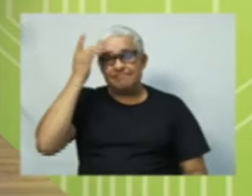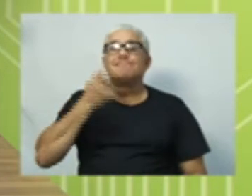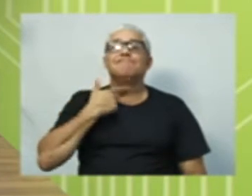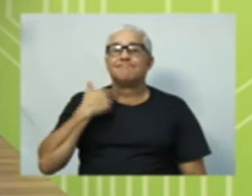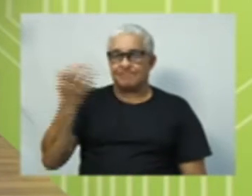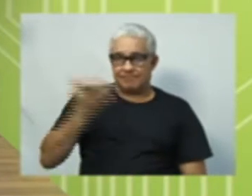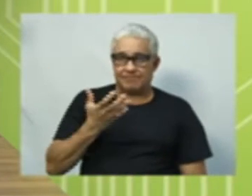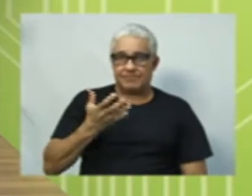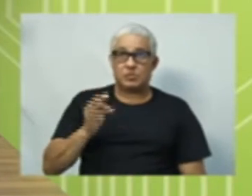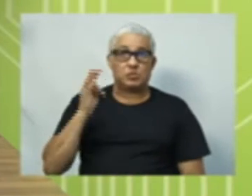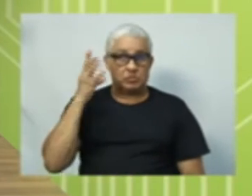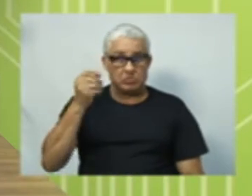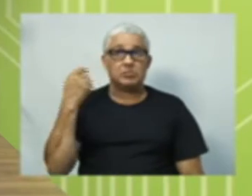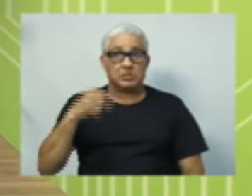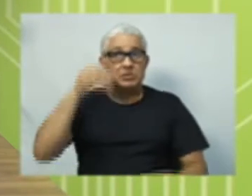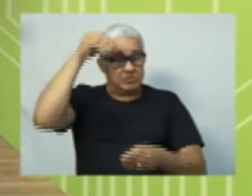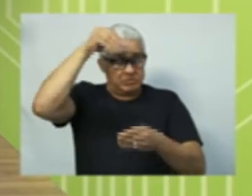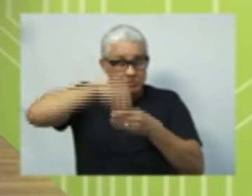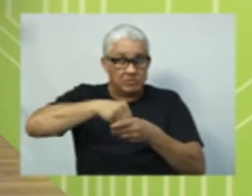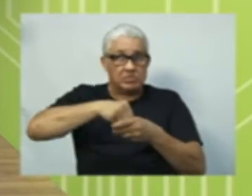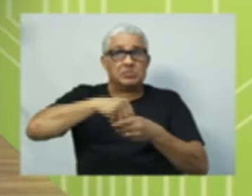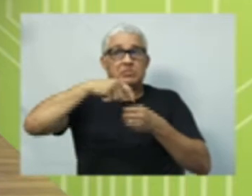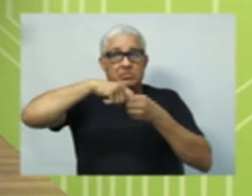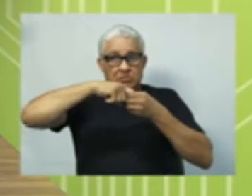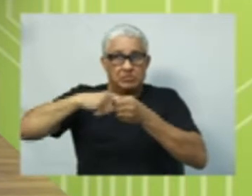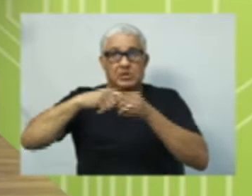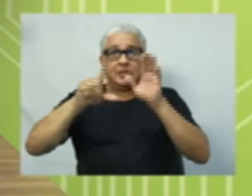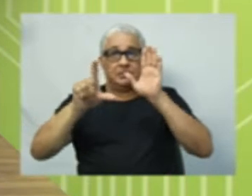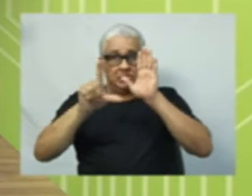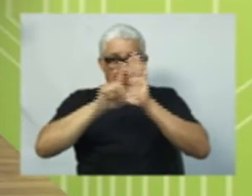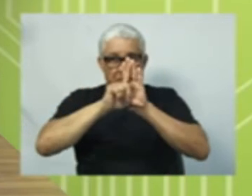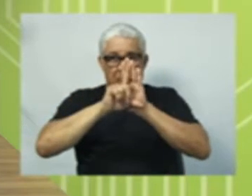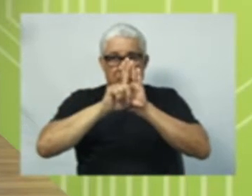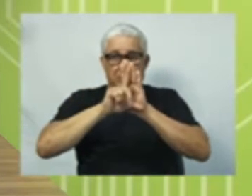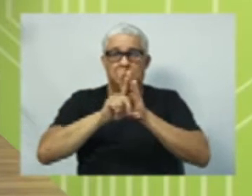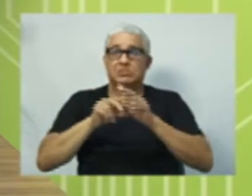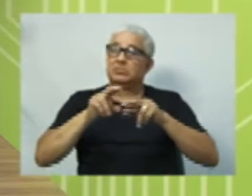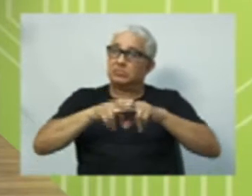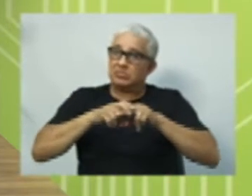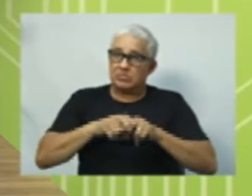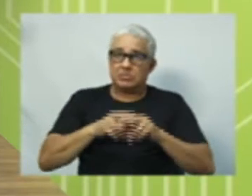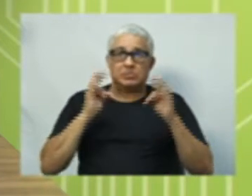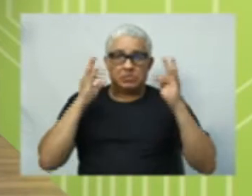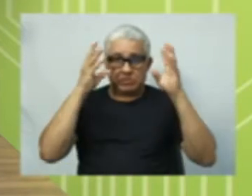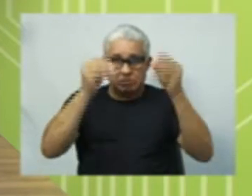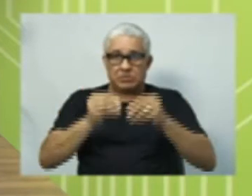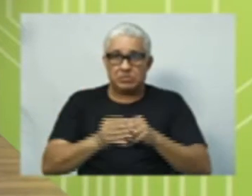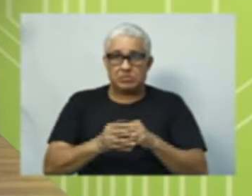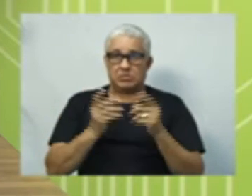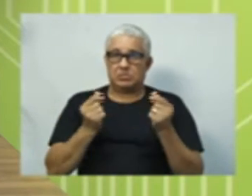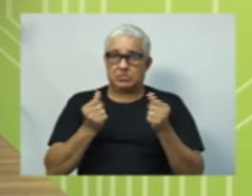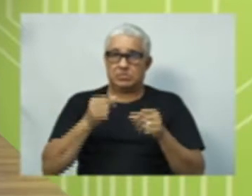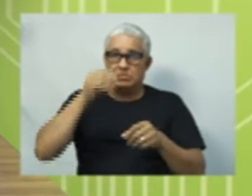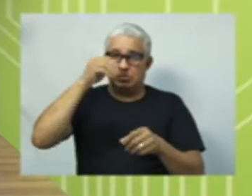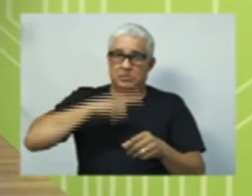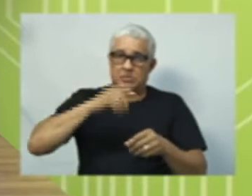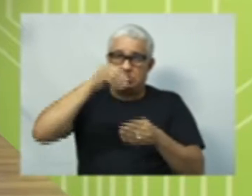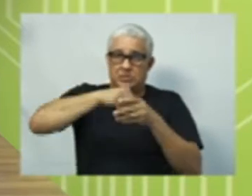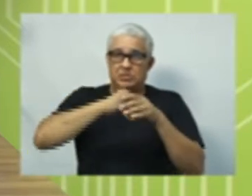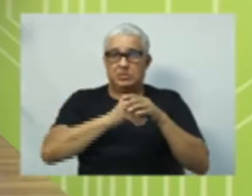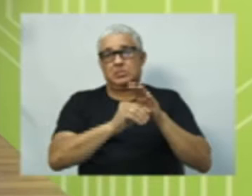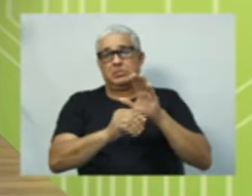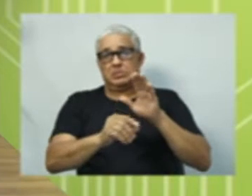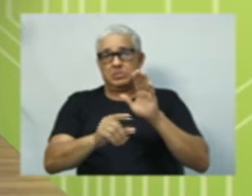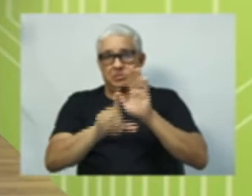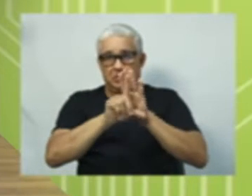Todo tributo tem que estar de forma dentro da legalidade. Portanto, toda tributação está dentro de uma lei.